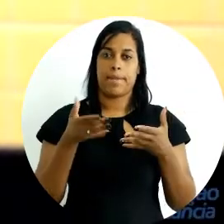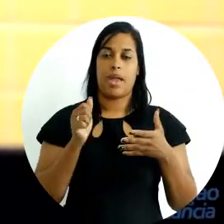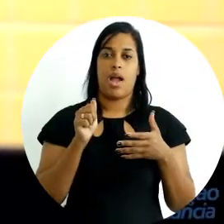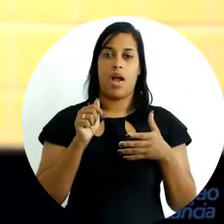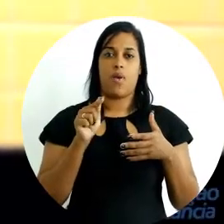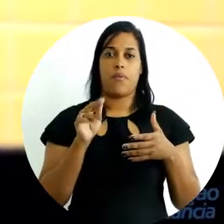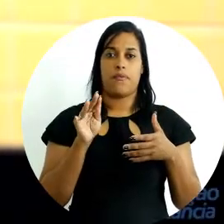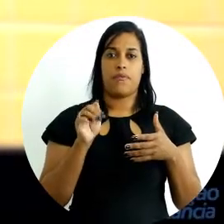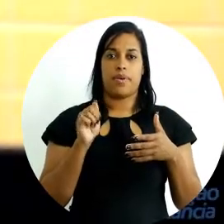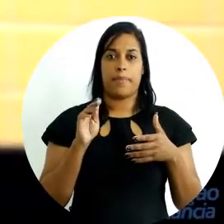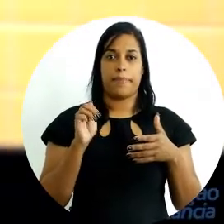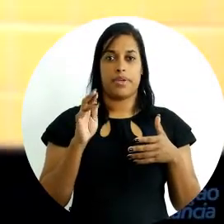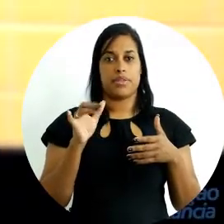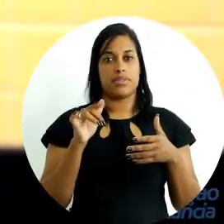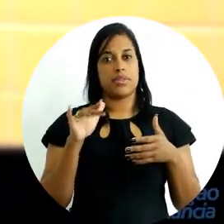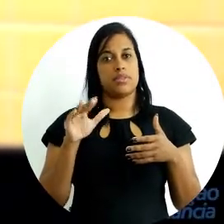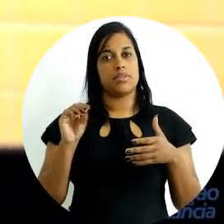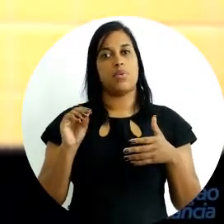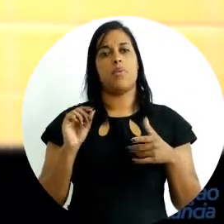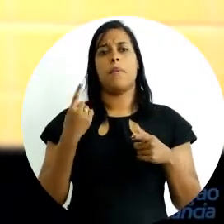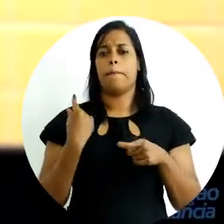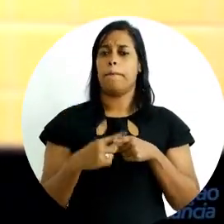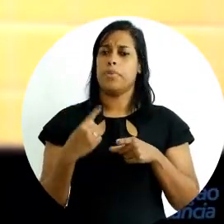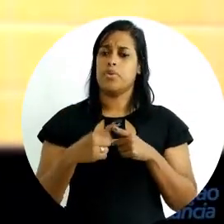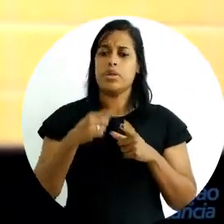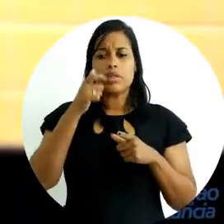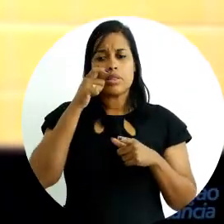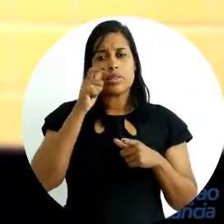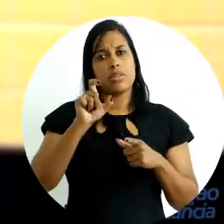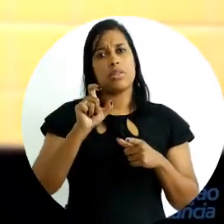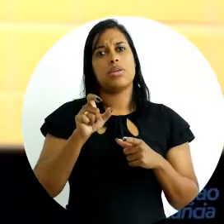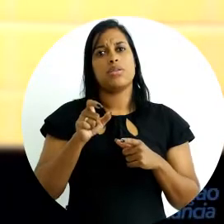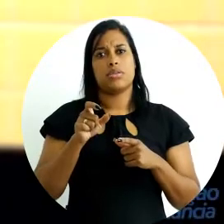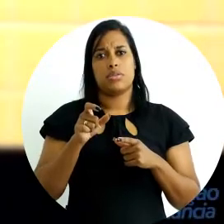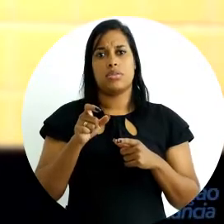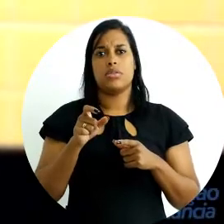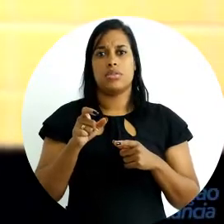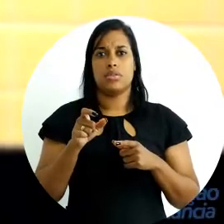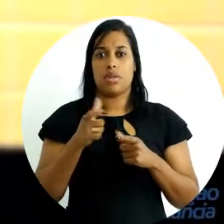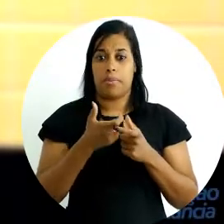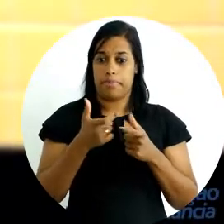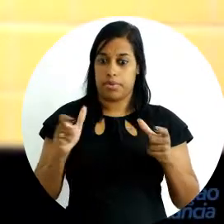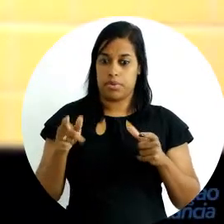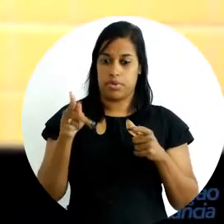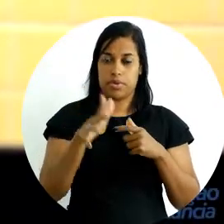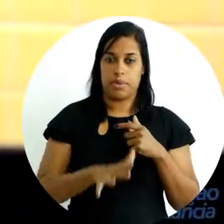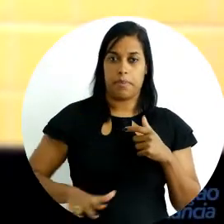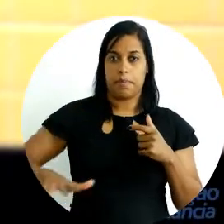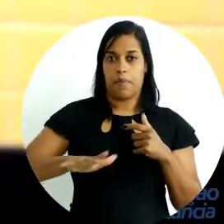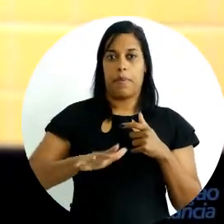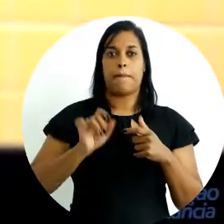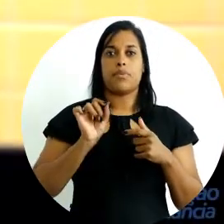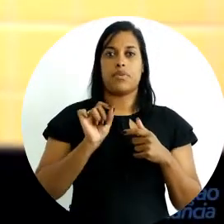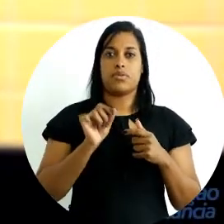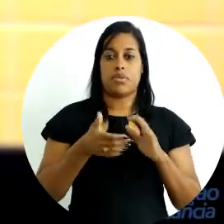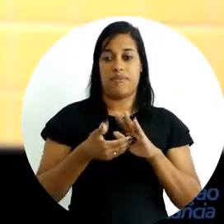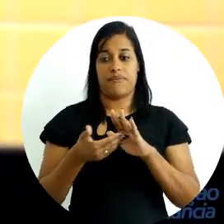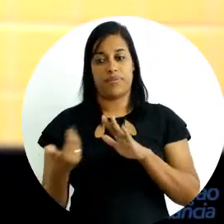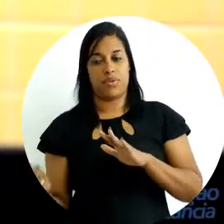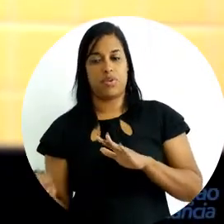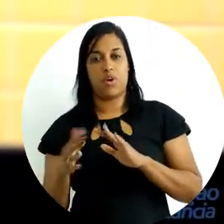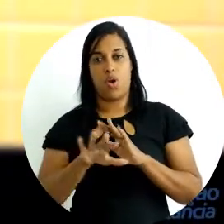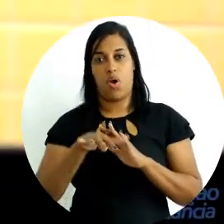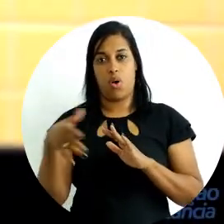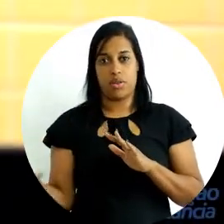função de alfabetização. Mas por que esse interesse na alfabetização? A maioria da população, ela